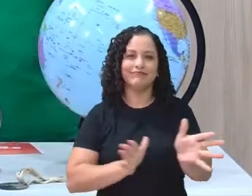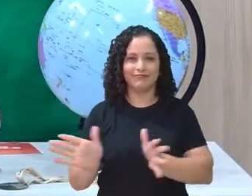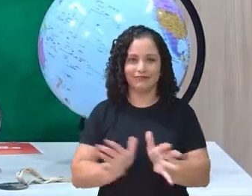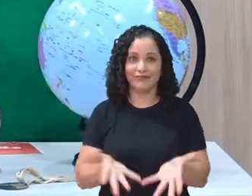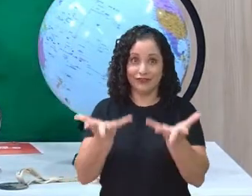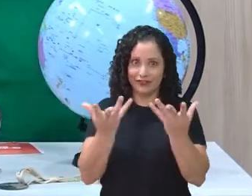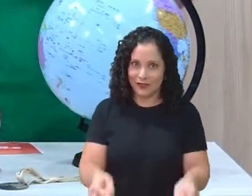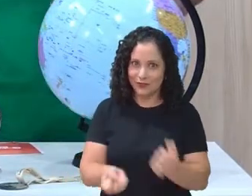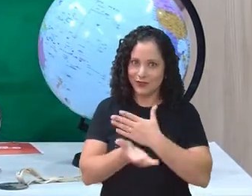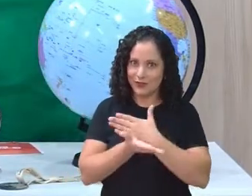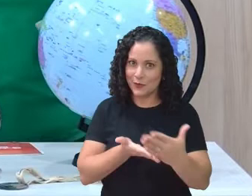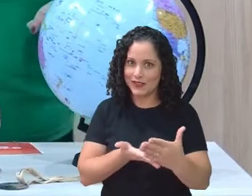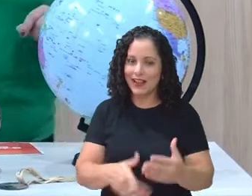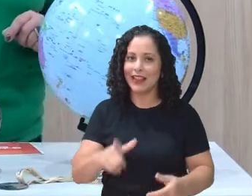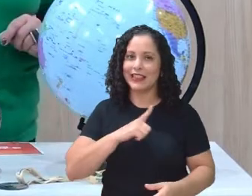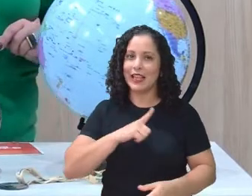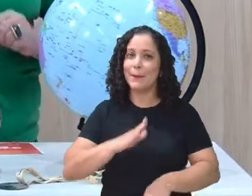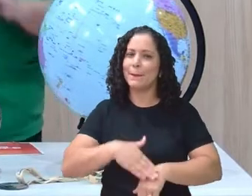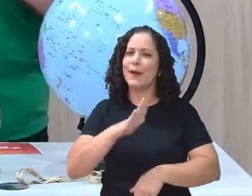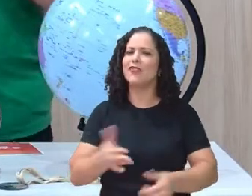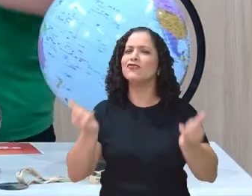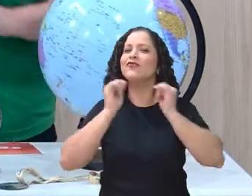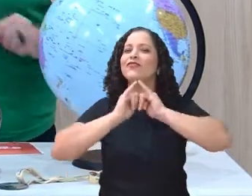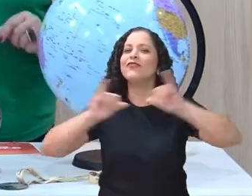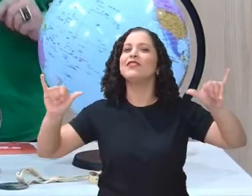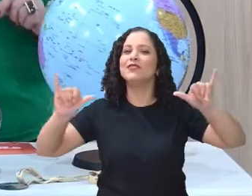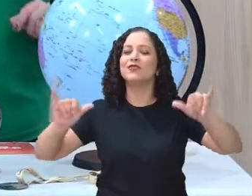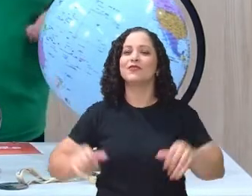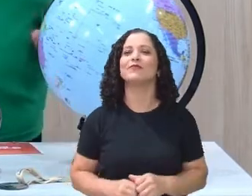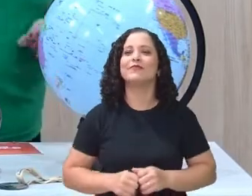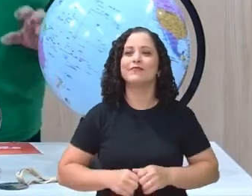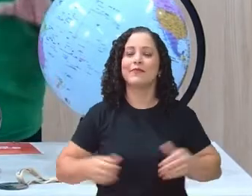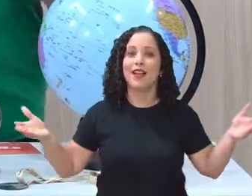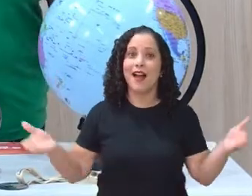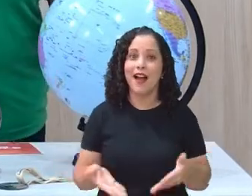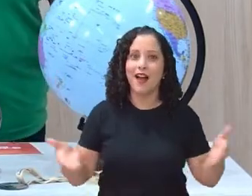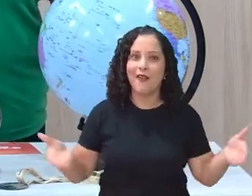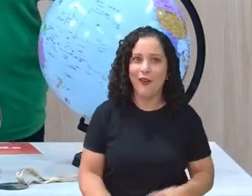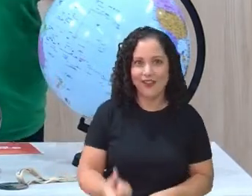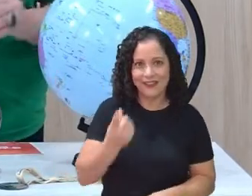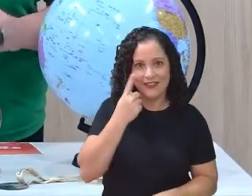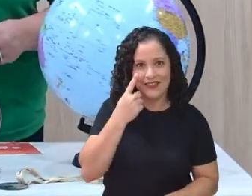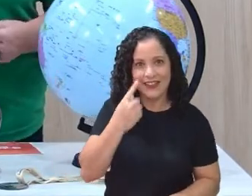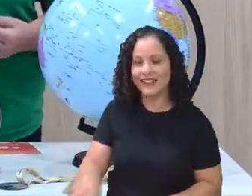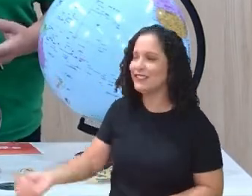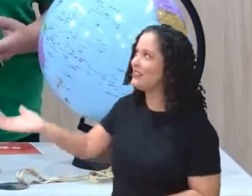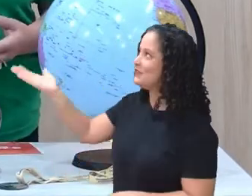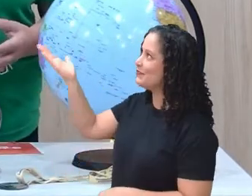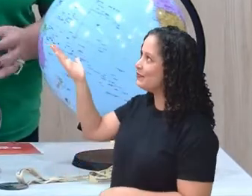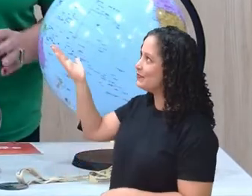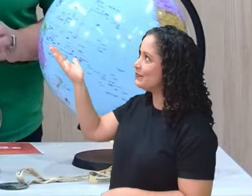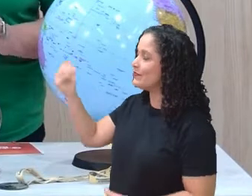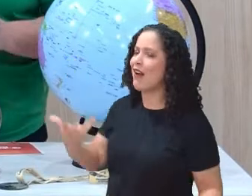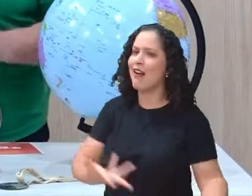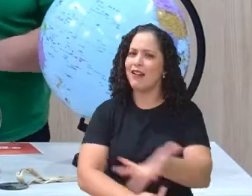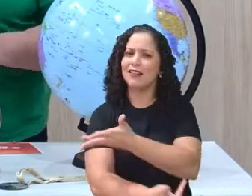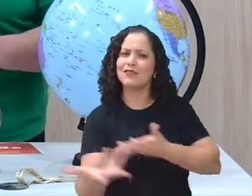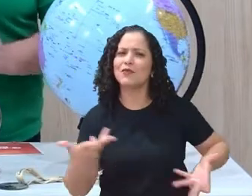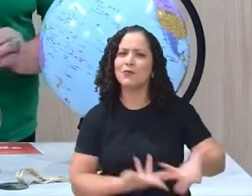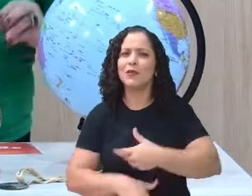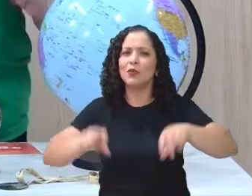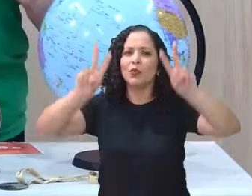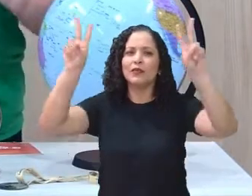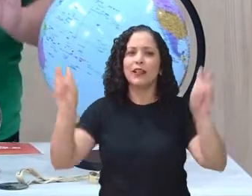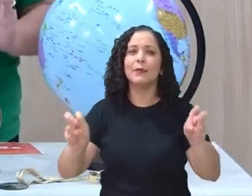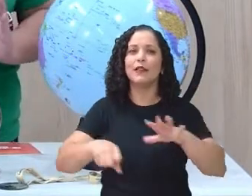vamos lá, temos mais avisos, gente. E o próximo aviso está relacionado aí à Covid. Pois é,